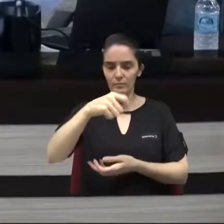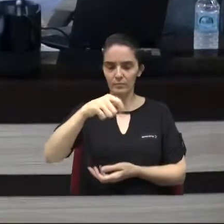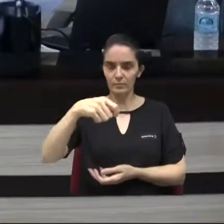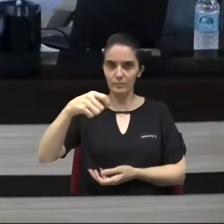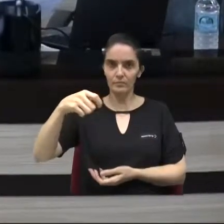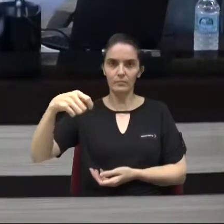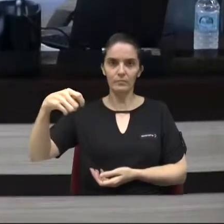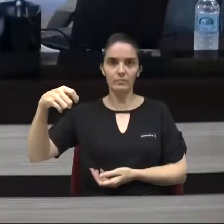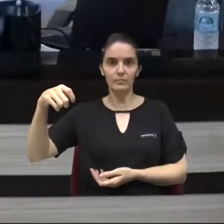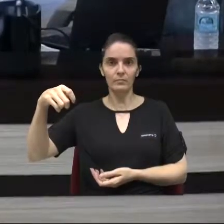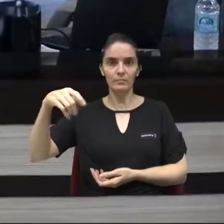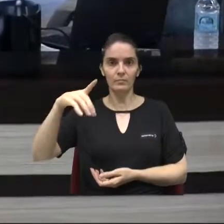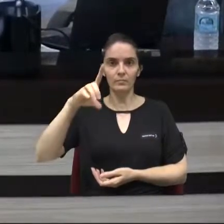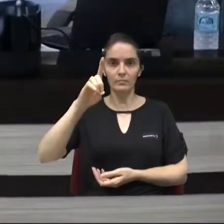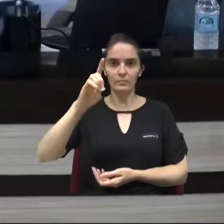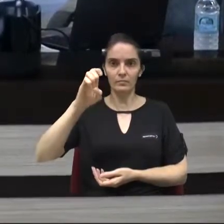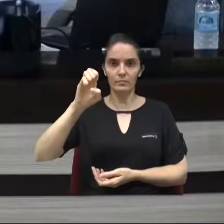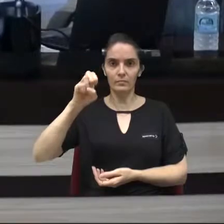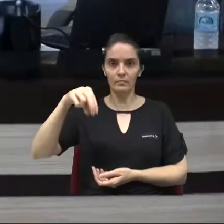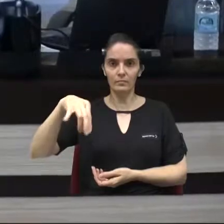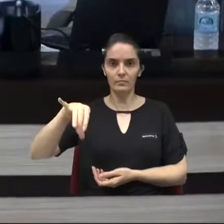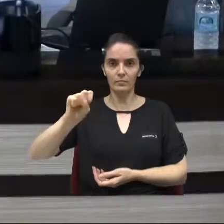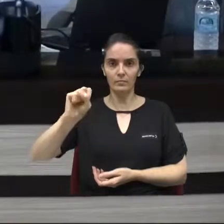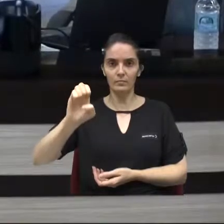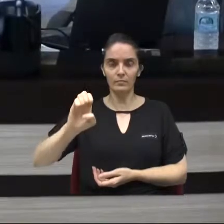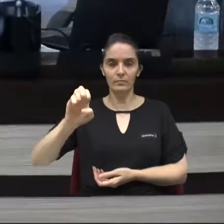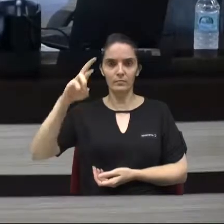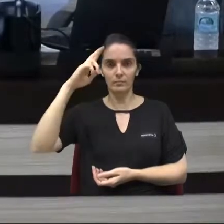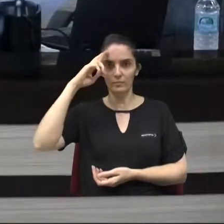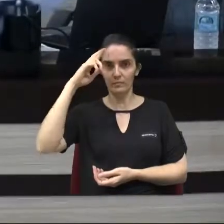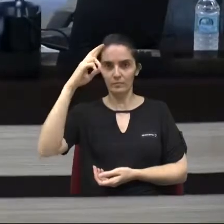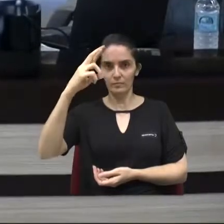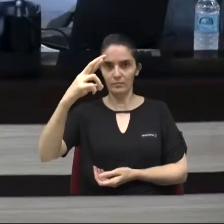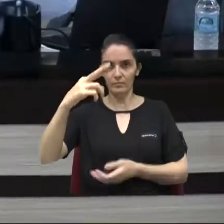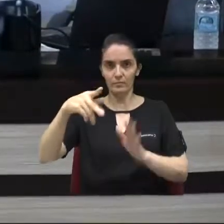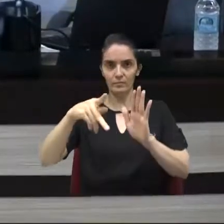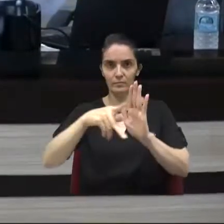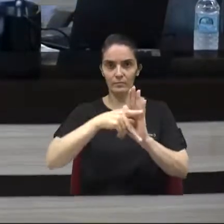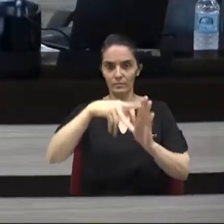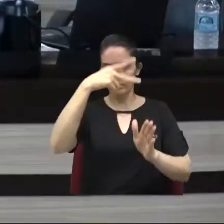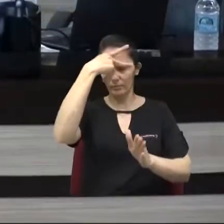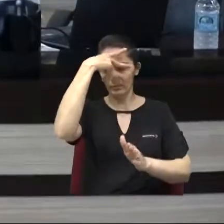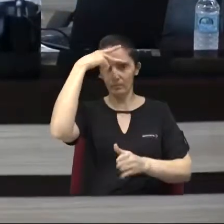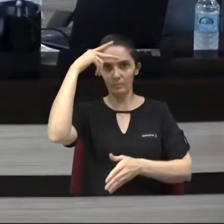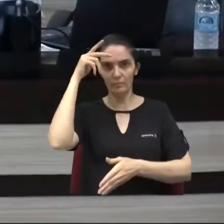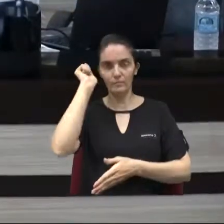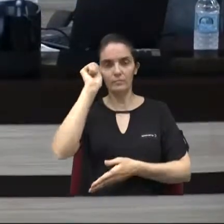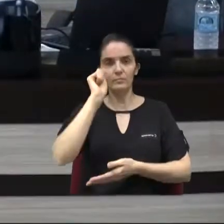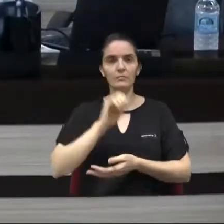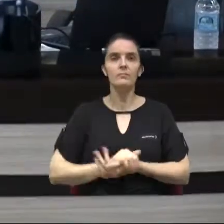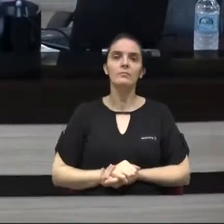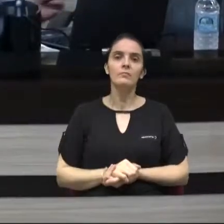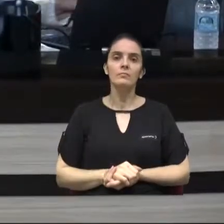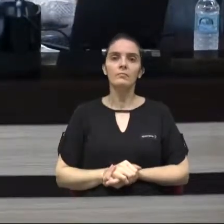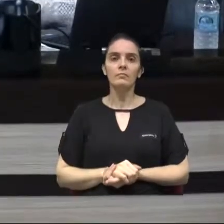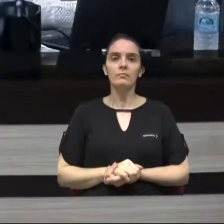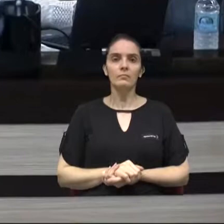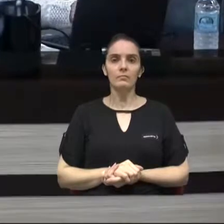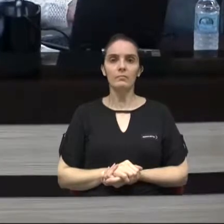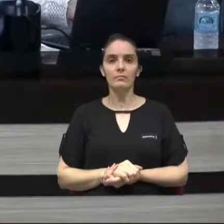consideração. Atenciosamente, Denise Aparecida Rodrigues, chefe da Divisão de Legislativo.